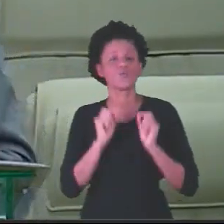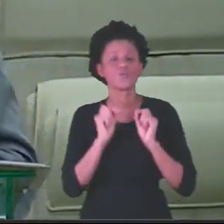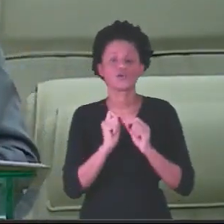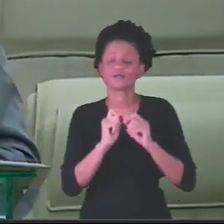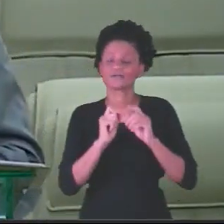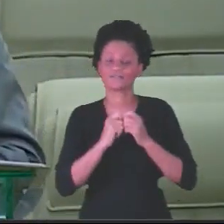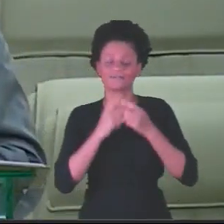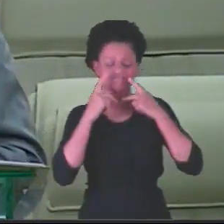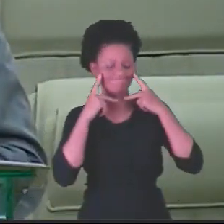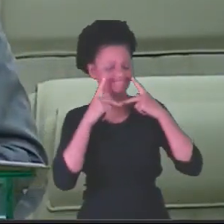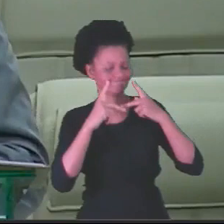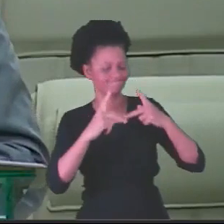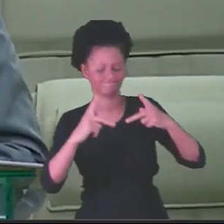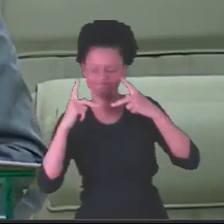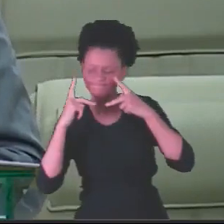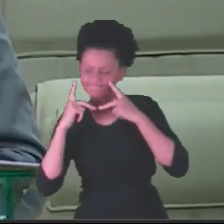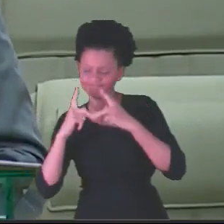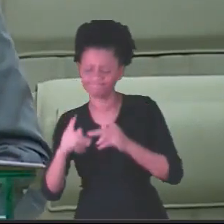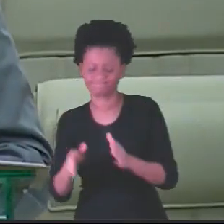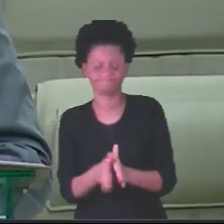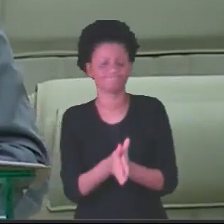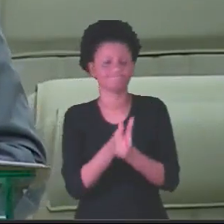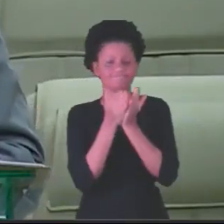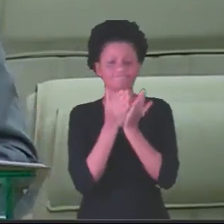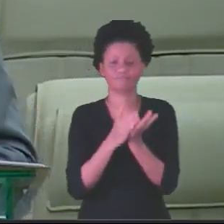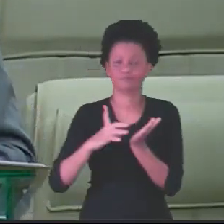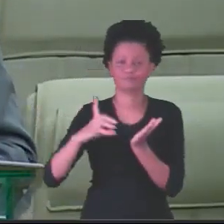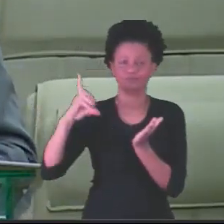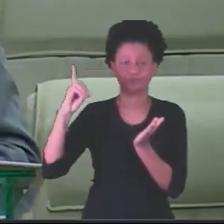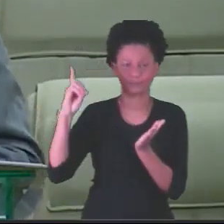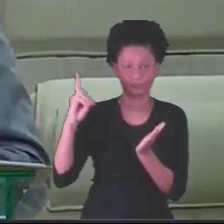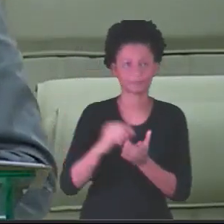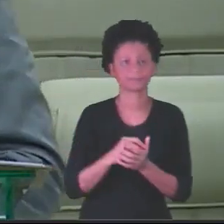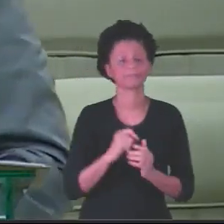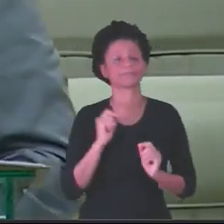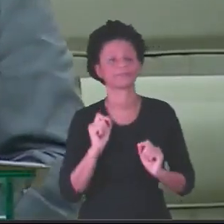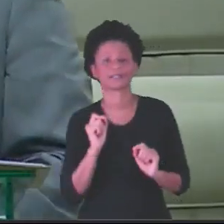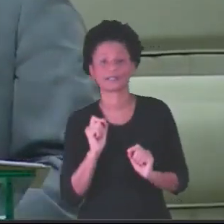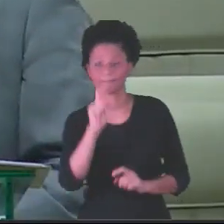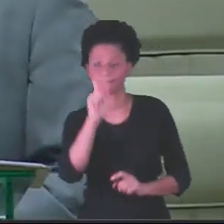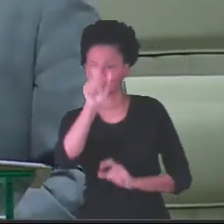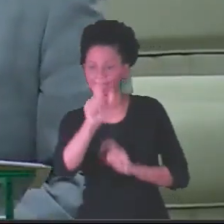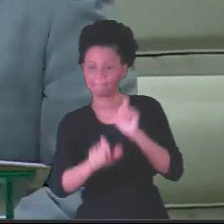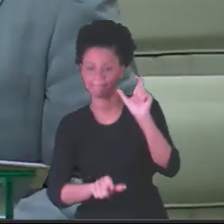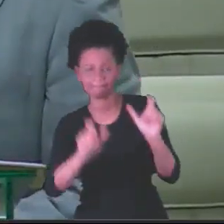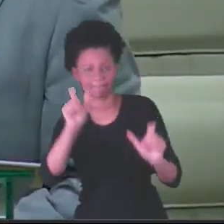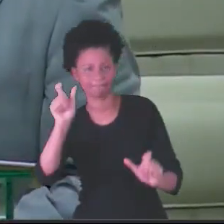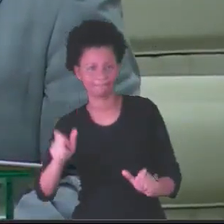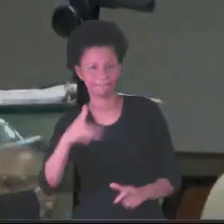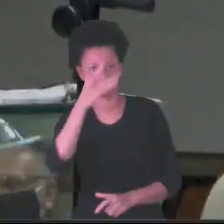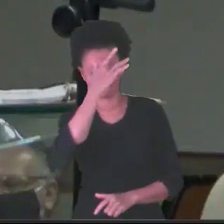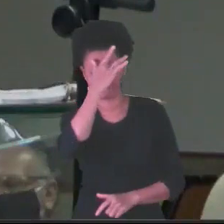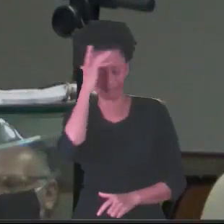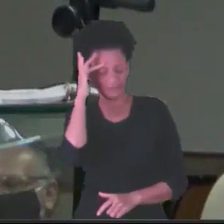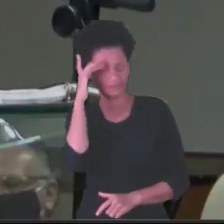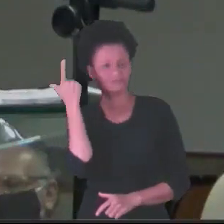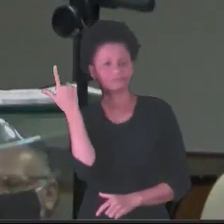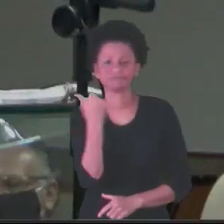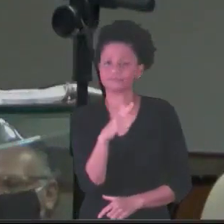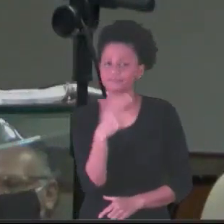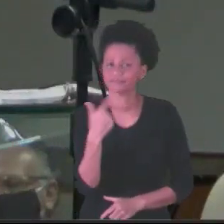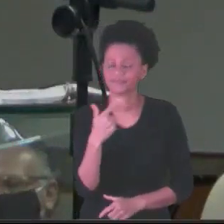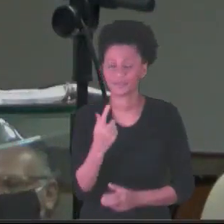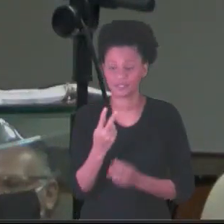a palavra de deus a fim de que pessoas que não têm essa bendita esperança